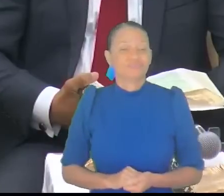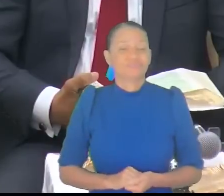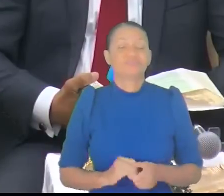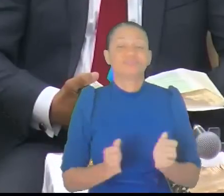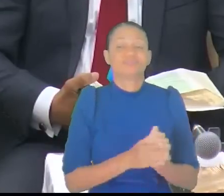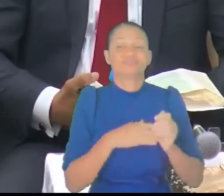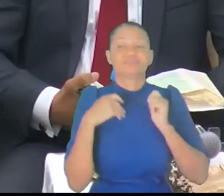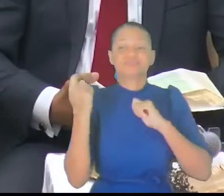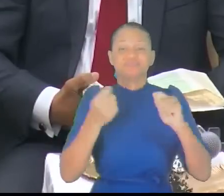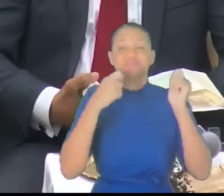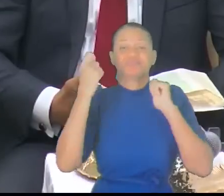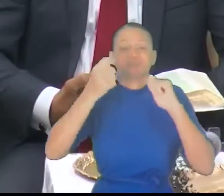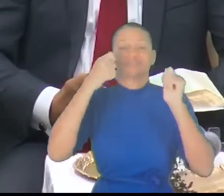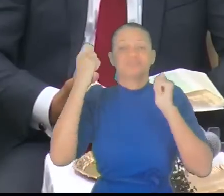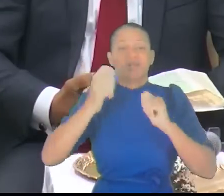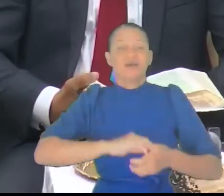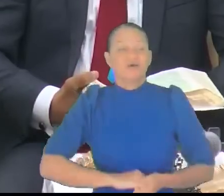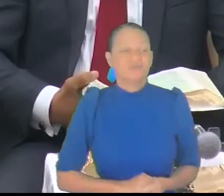Aleluia.